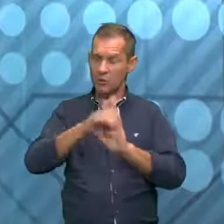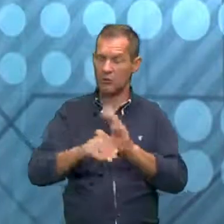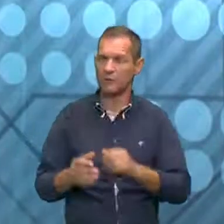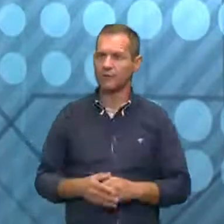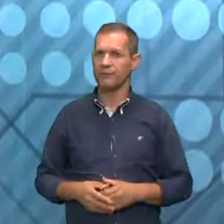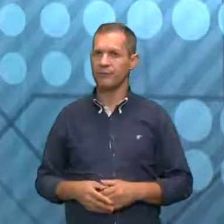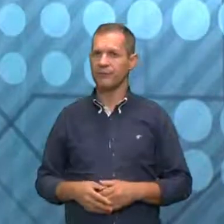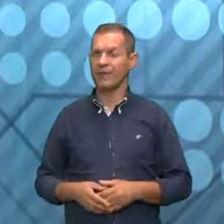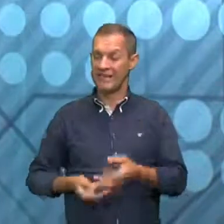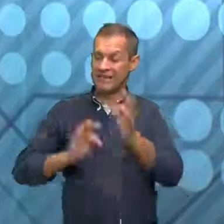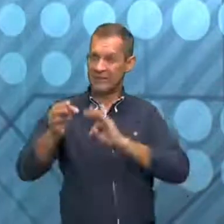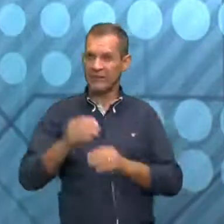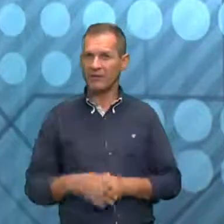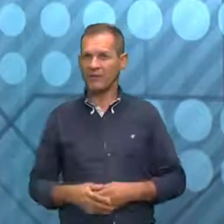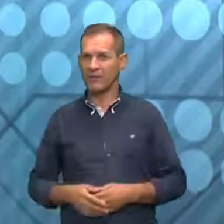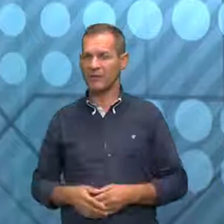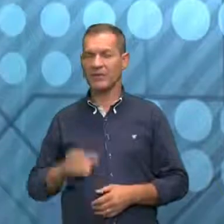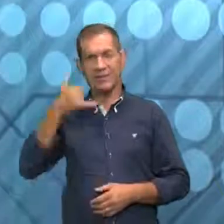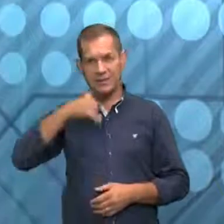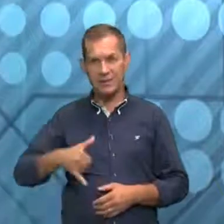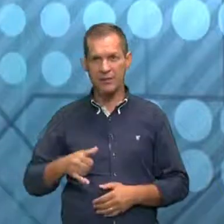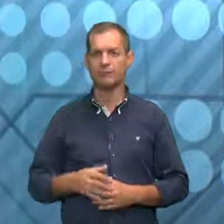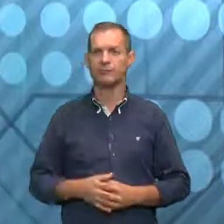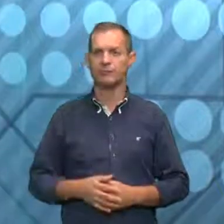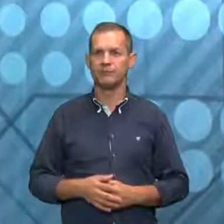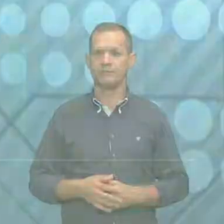conceito de tecnologias celular.